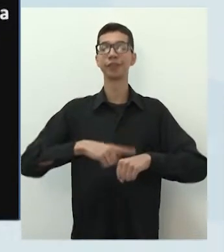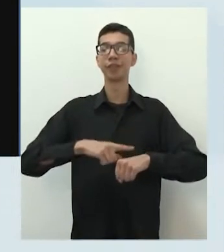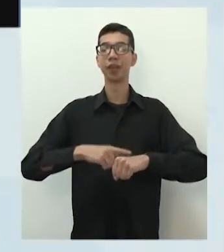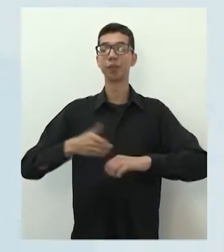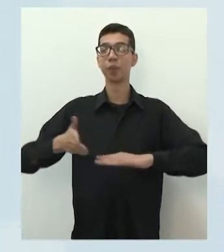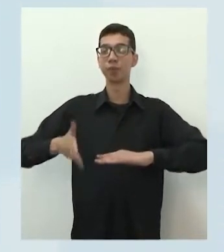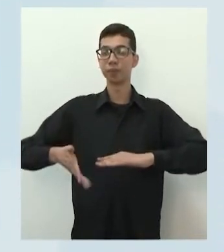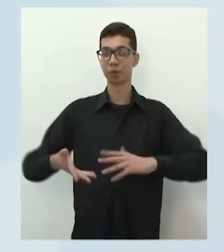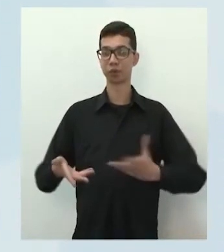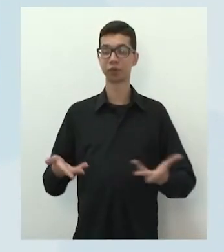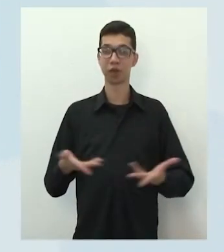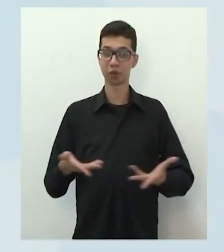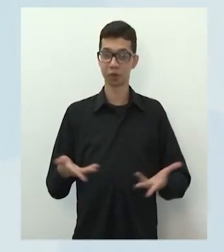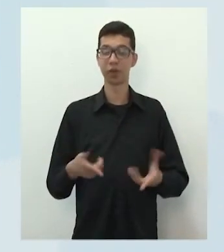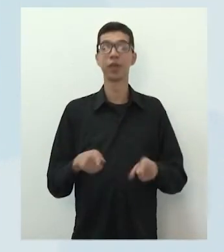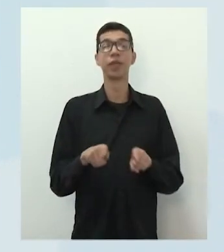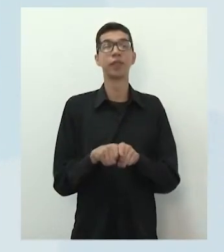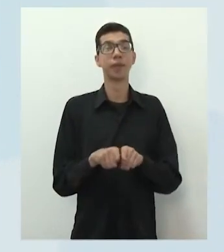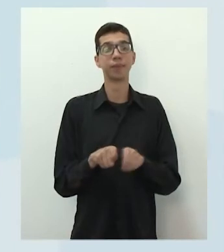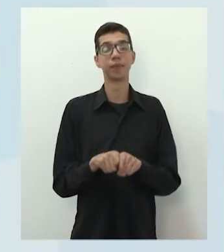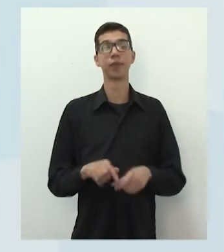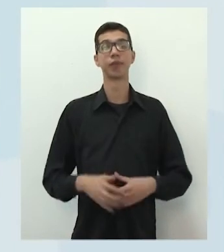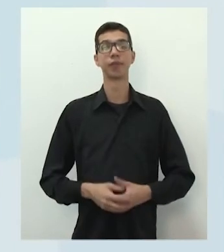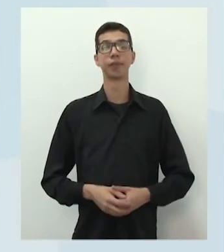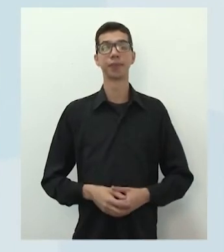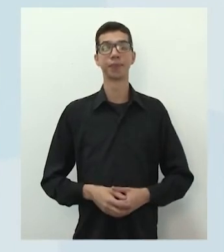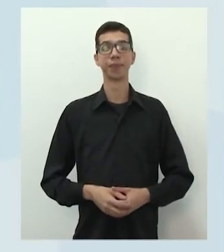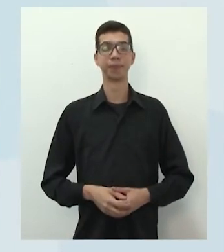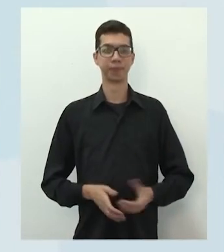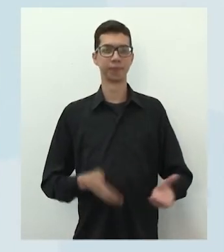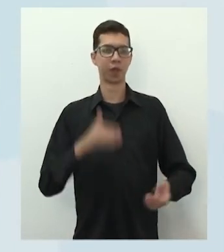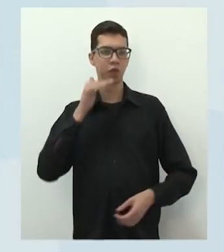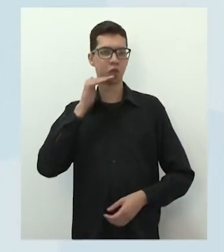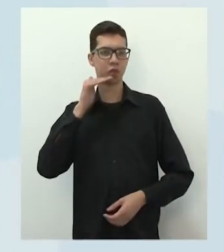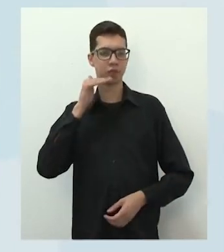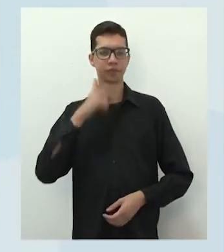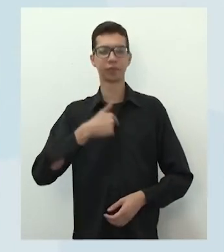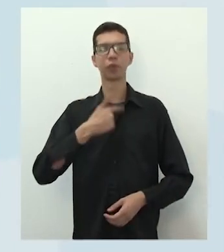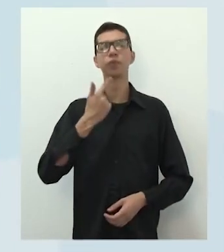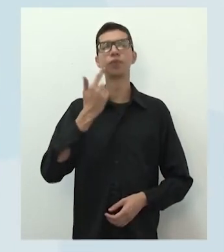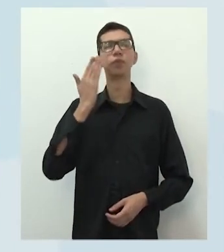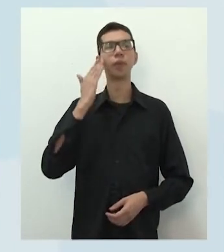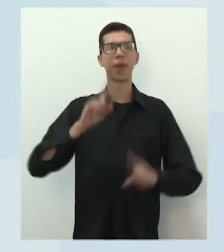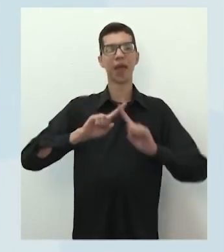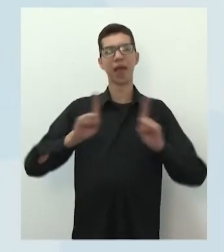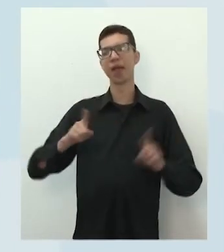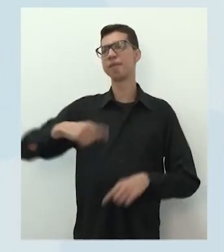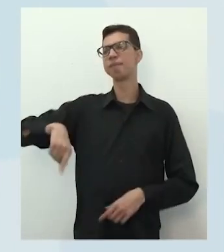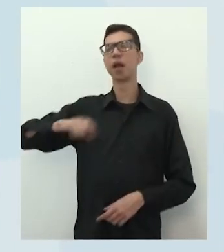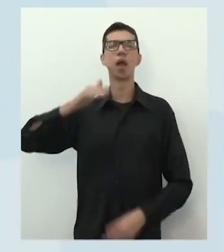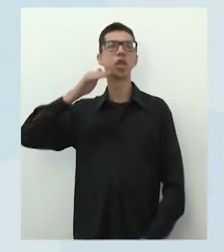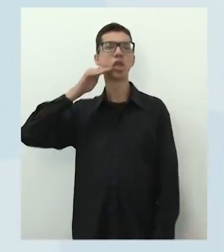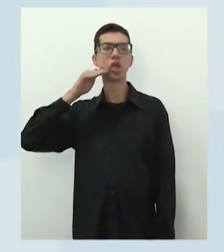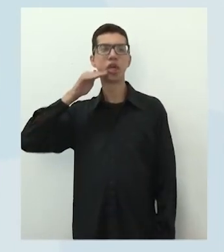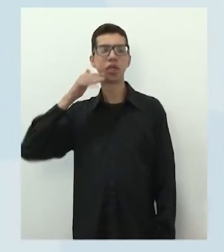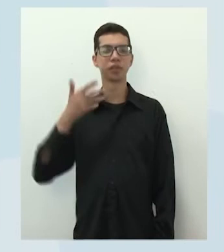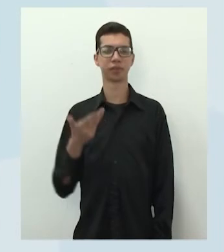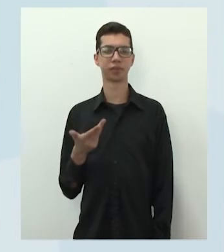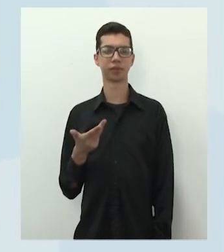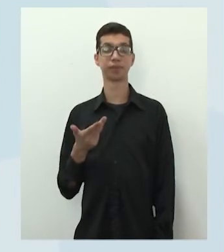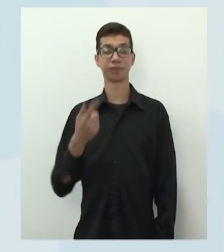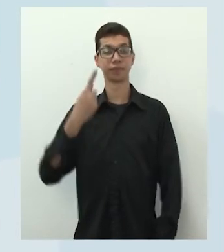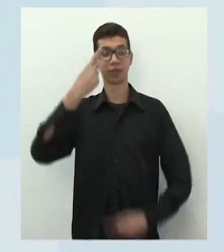Diz a história, não sei se ela é verdadeira, que quando o homem pisou na Lua só tem 5 fotos. Só existem 5 fotos, Tânia, que o